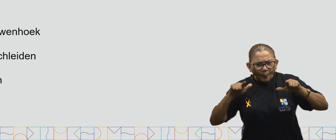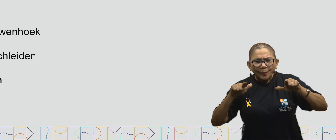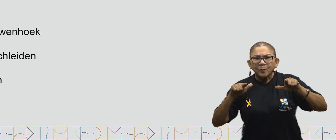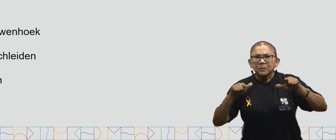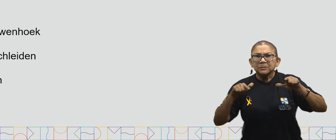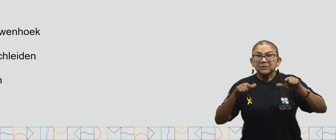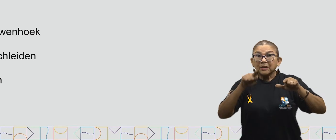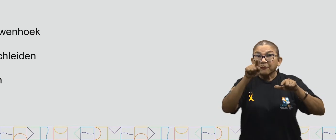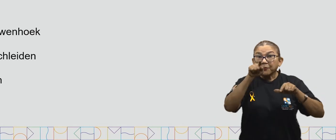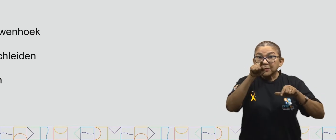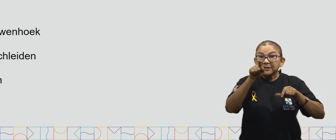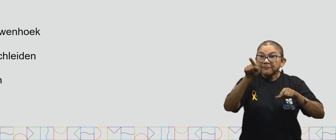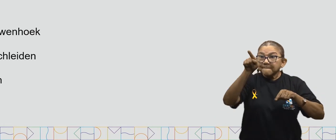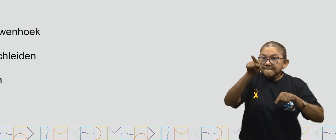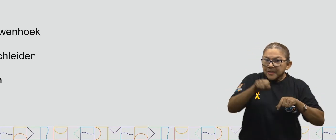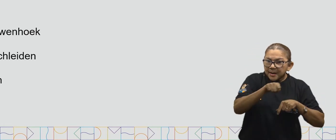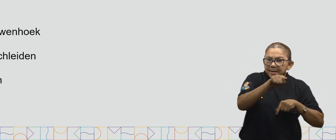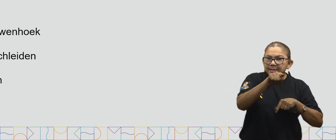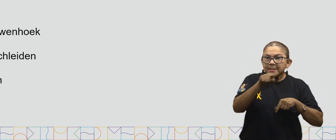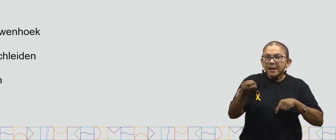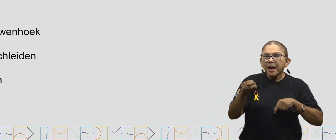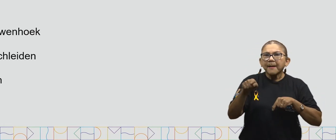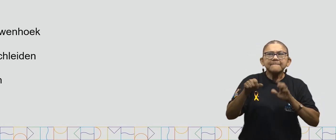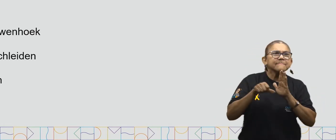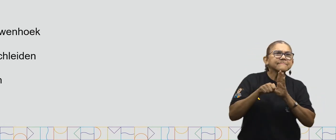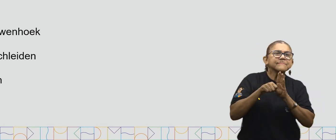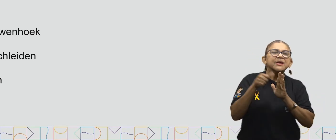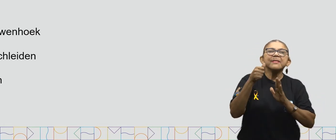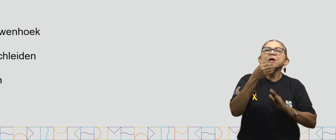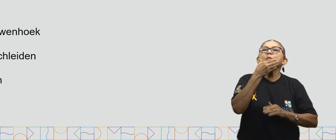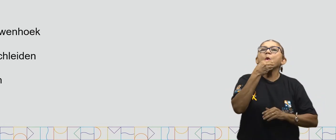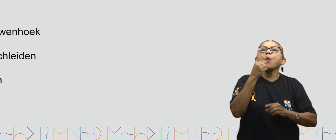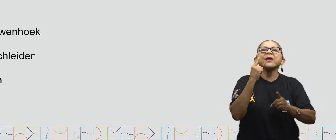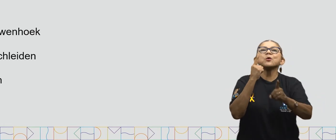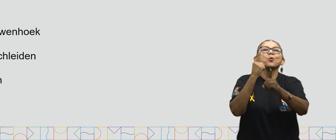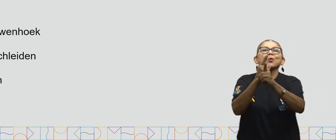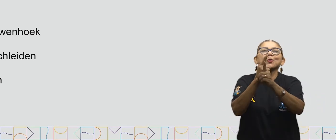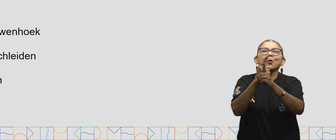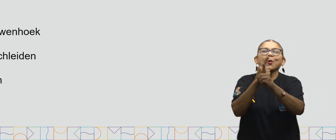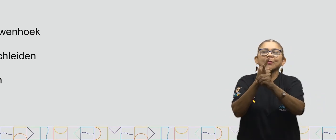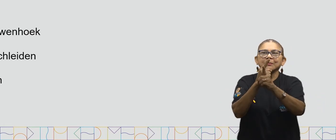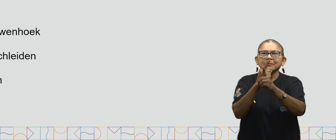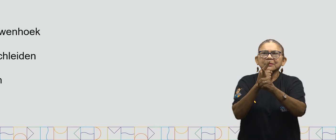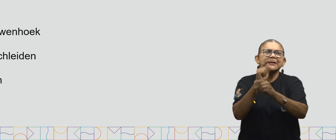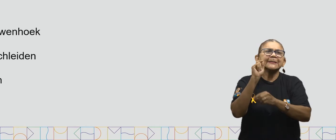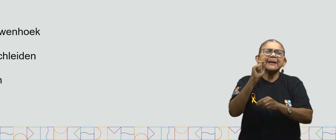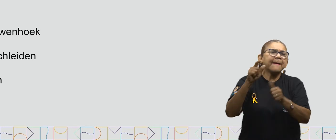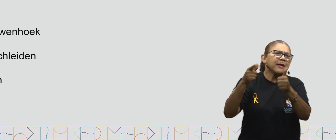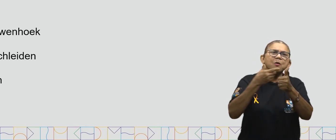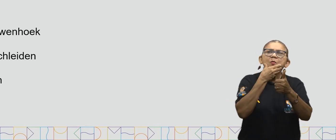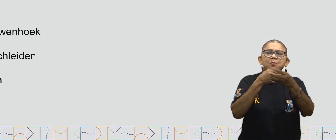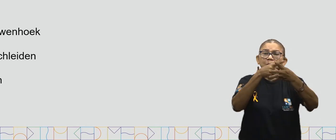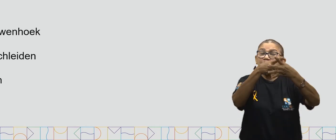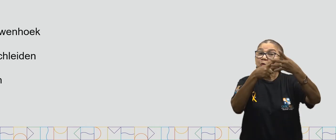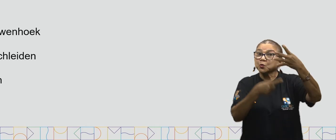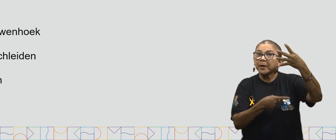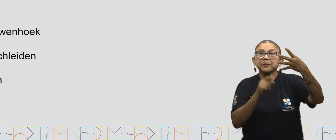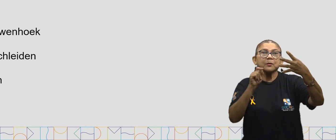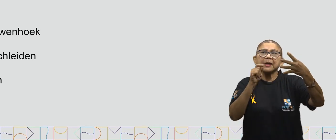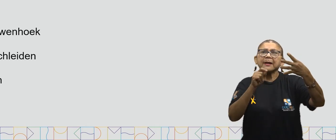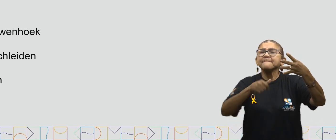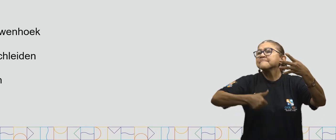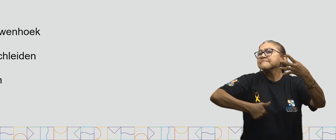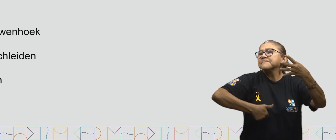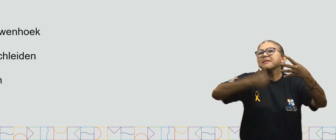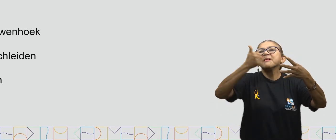que indica o nome do primeiro pesquisador a utilizar o termo em questão. Então, quem primeiro